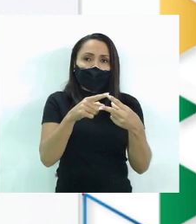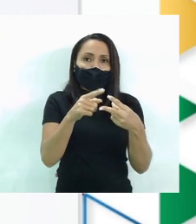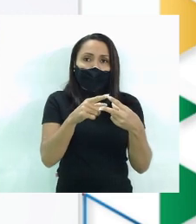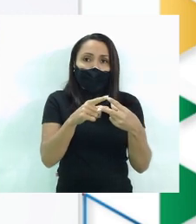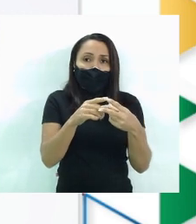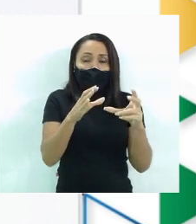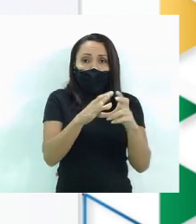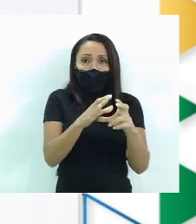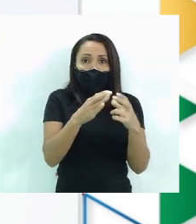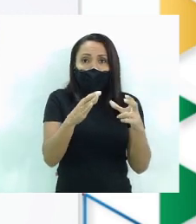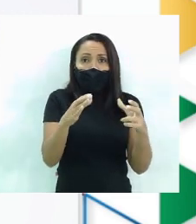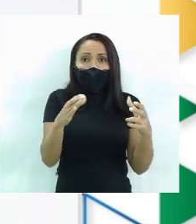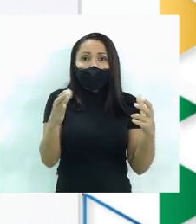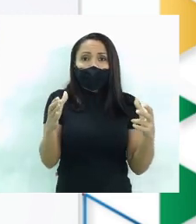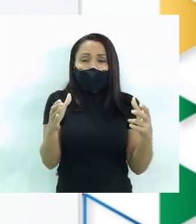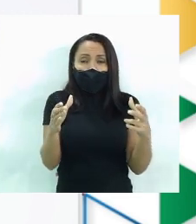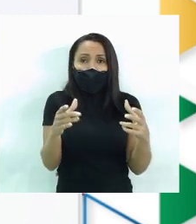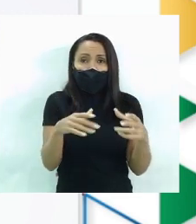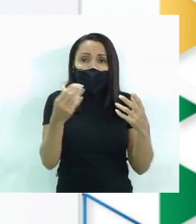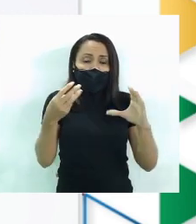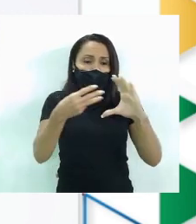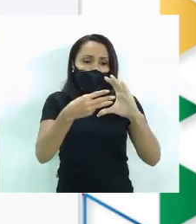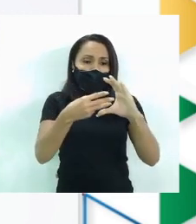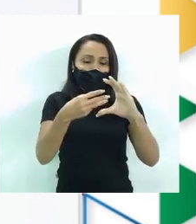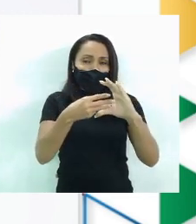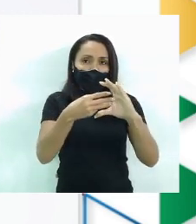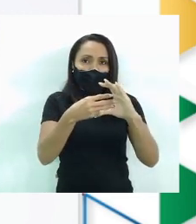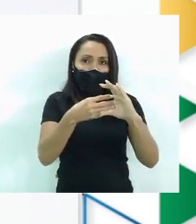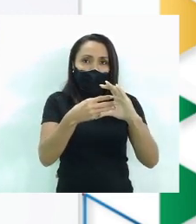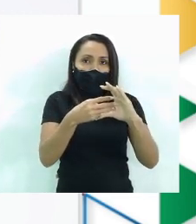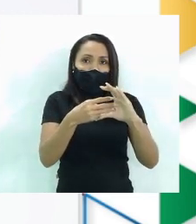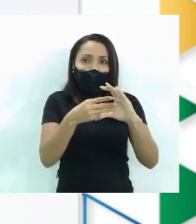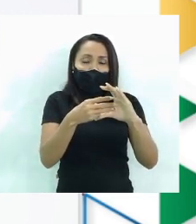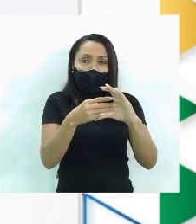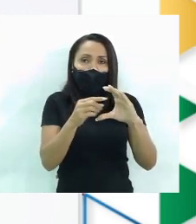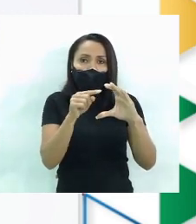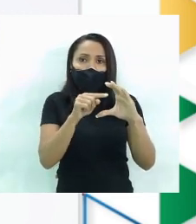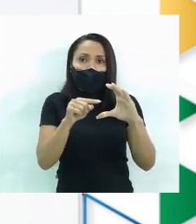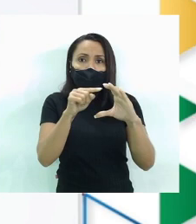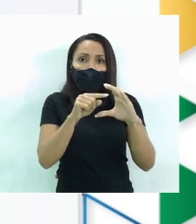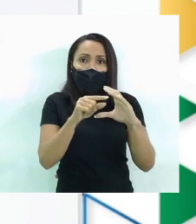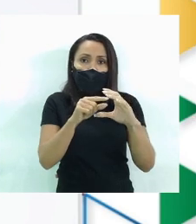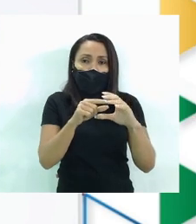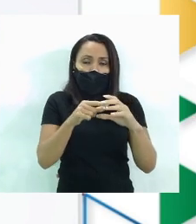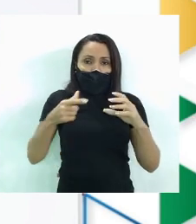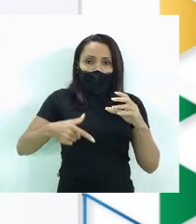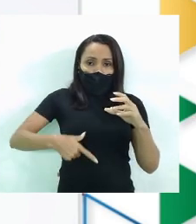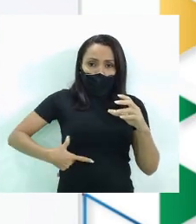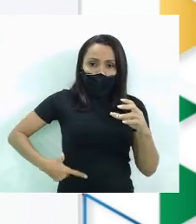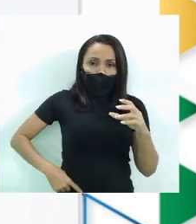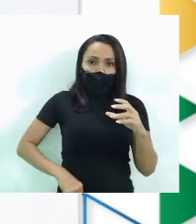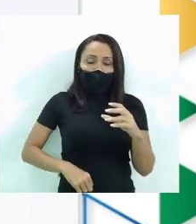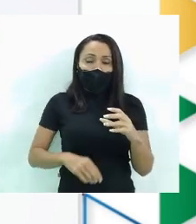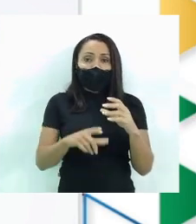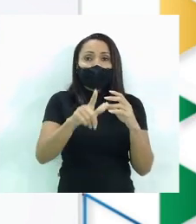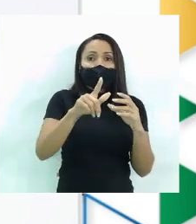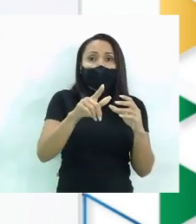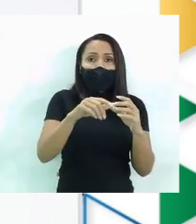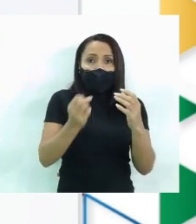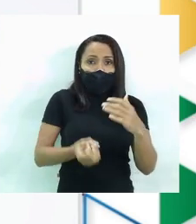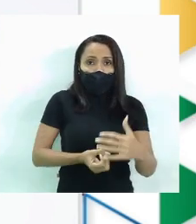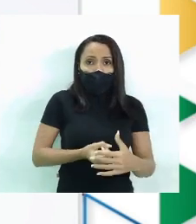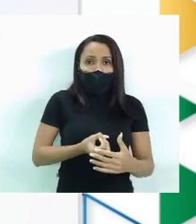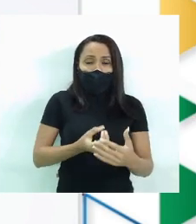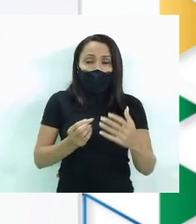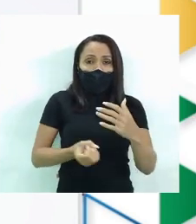aumenta a permeabilidade da membrana celular à glicose. No fígado, a insulina promove a formação do glicogênio, que é a